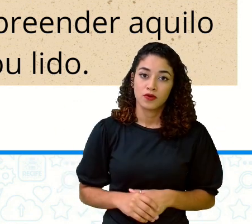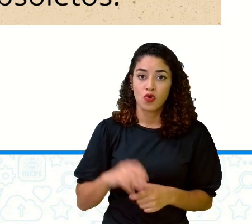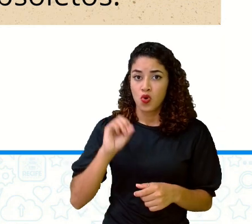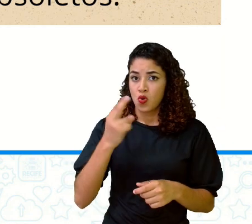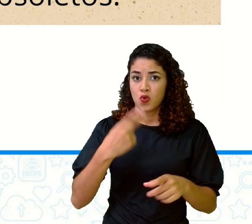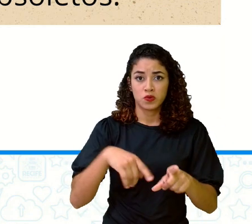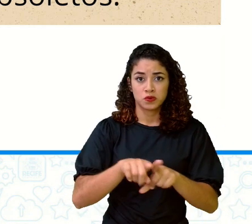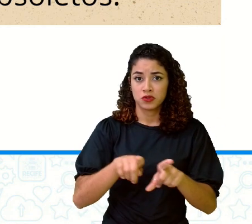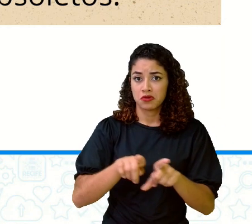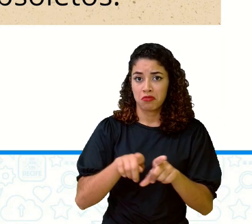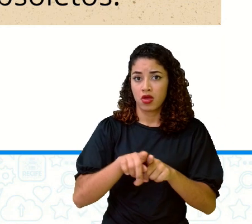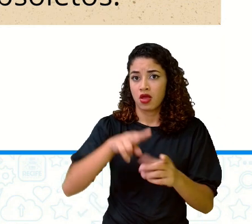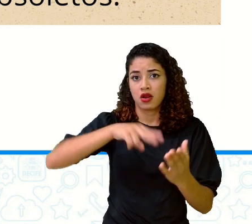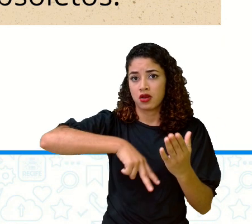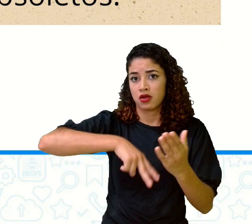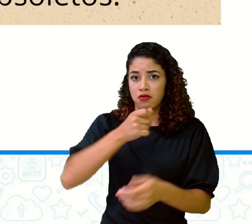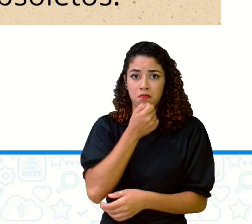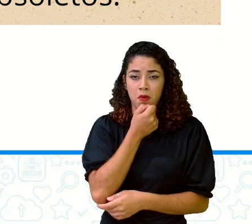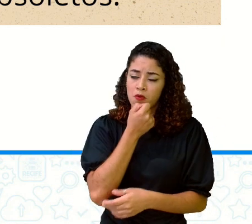lido,